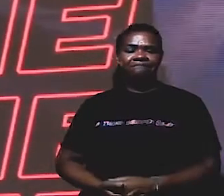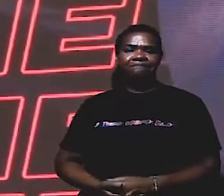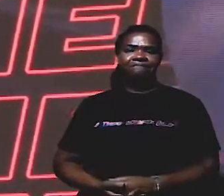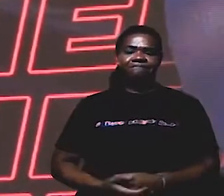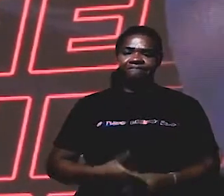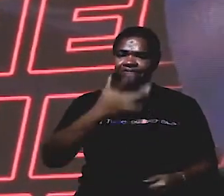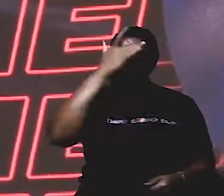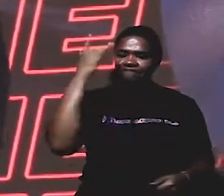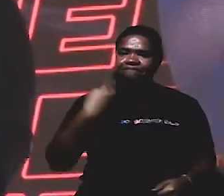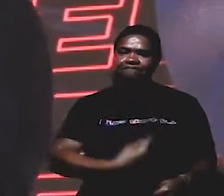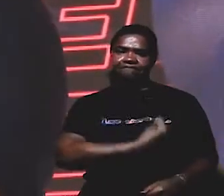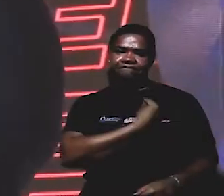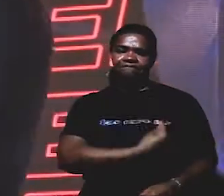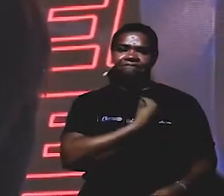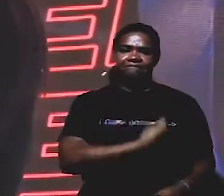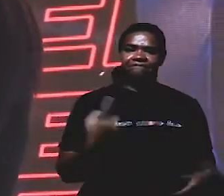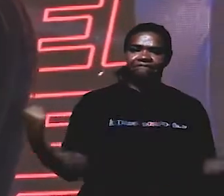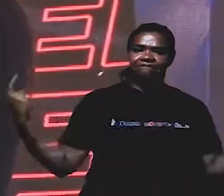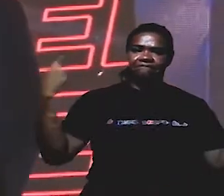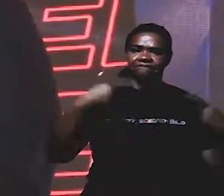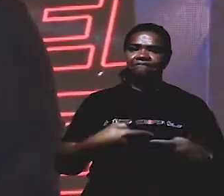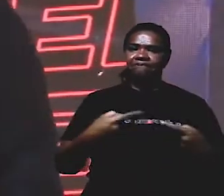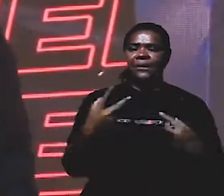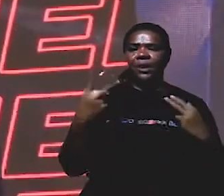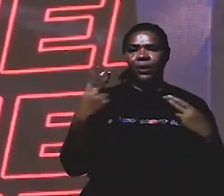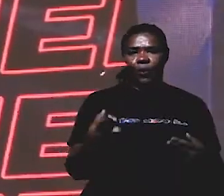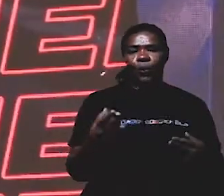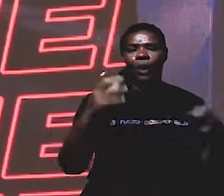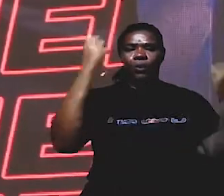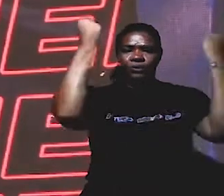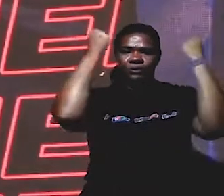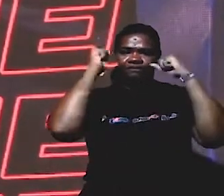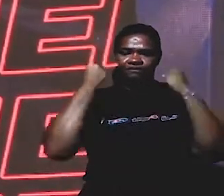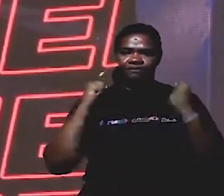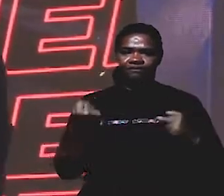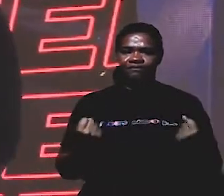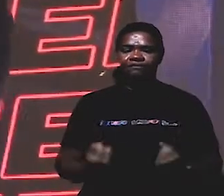Existem pessoas vivendo desafios semelhantes ao de Salomão.